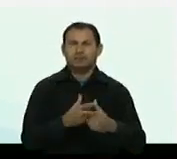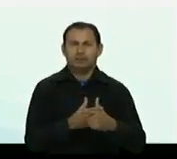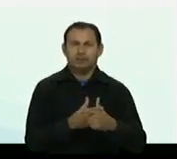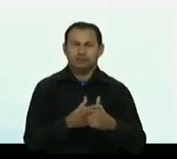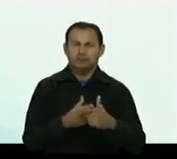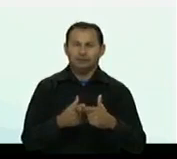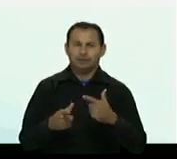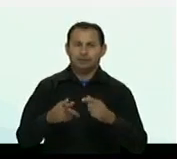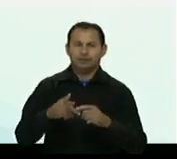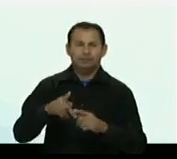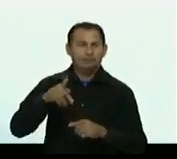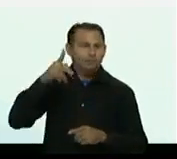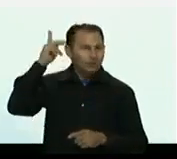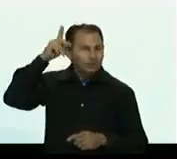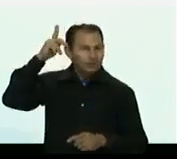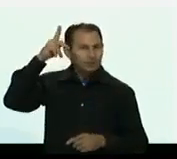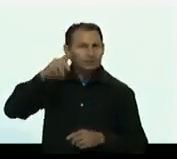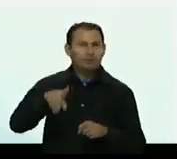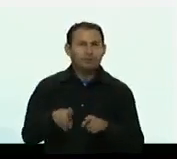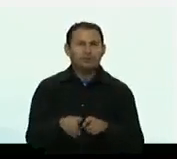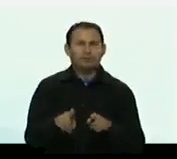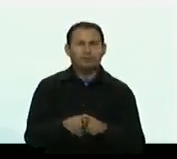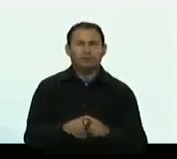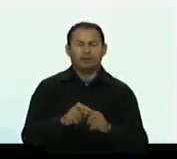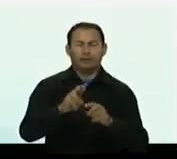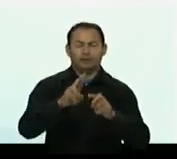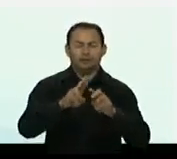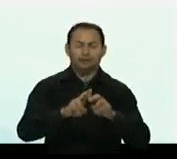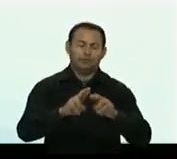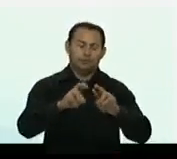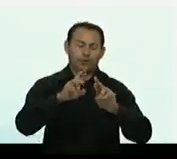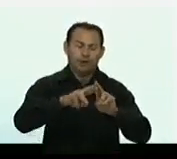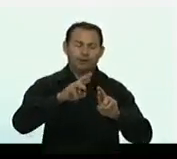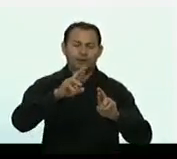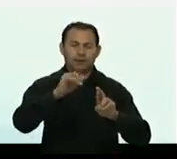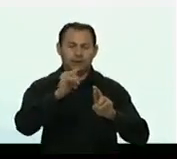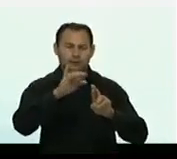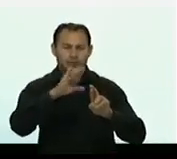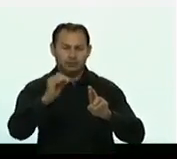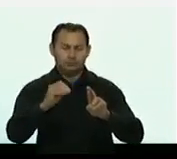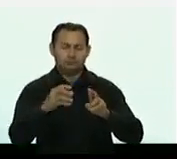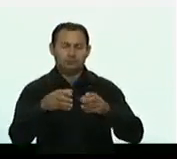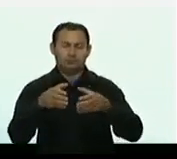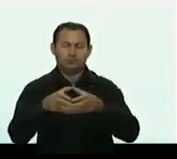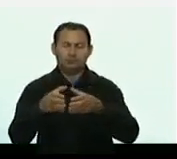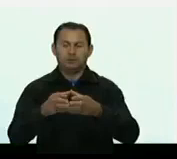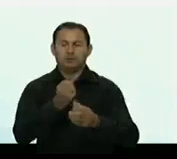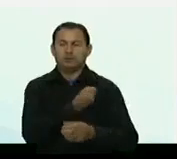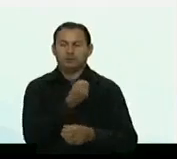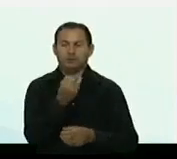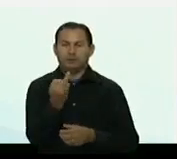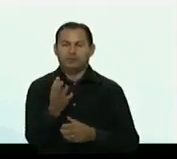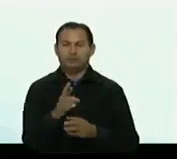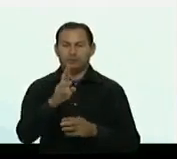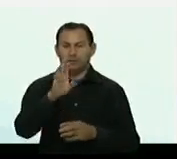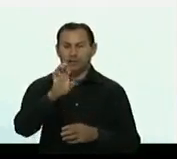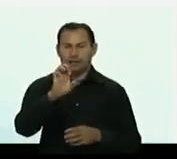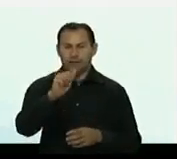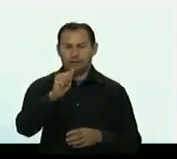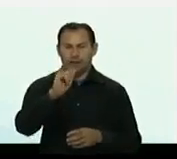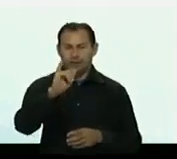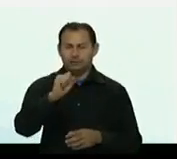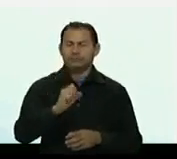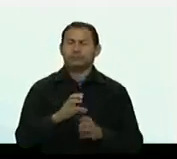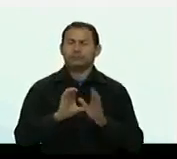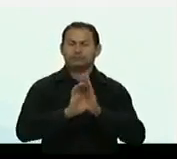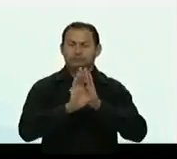multiplicação, divisão, potenciação e radiciação. Isso no conjunto dos números reais. Então,